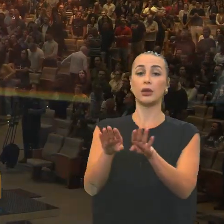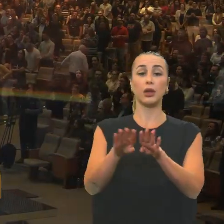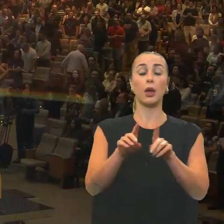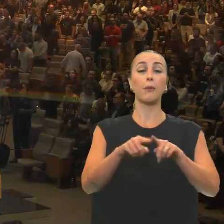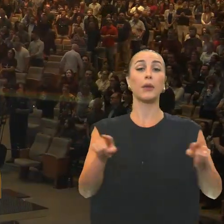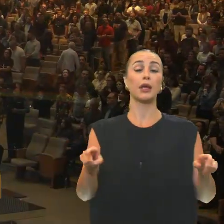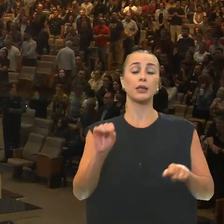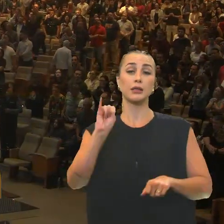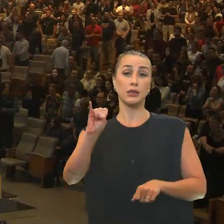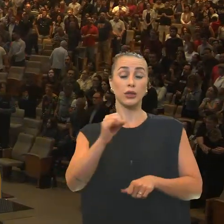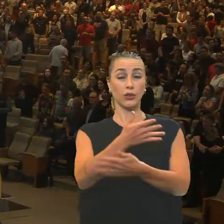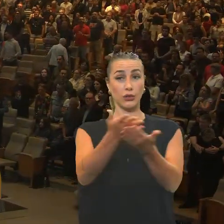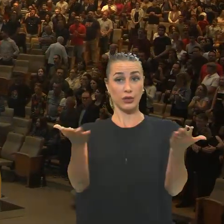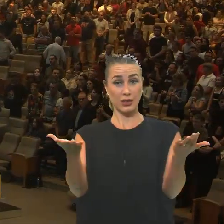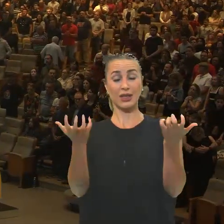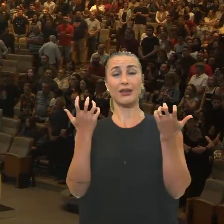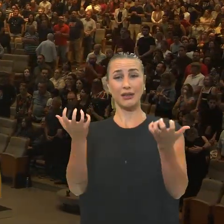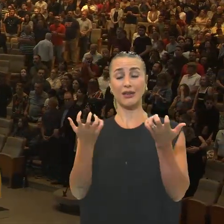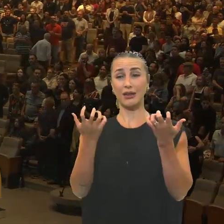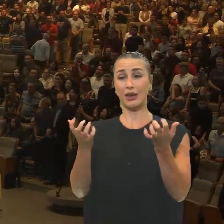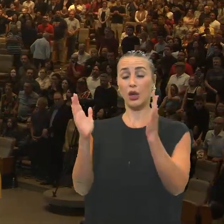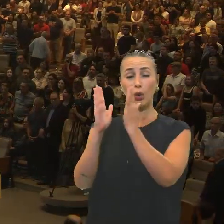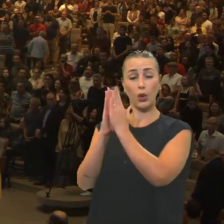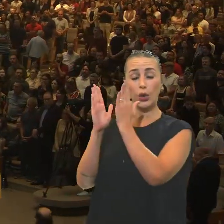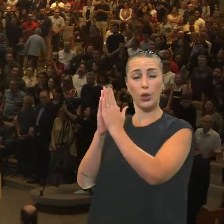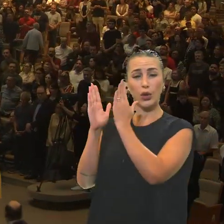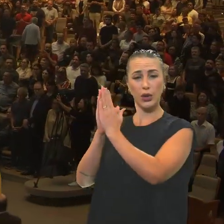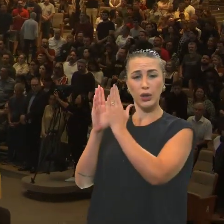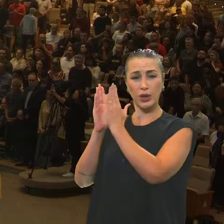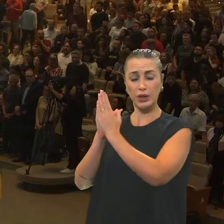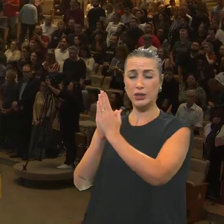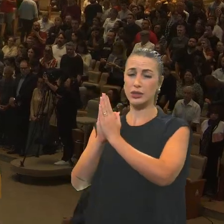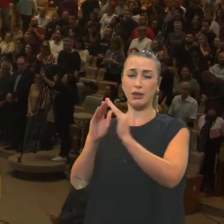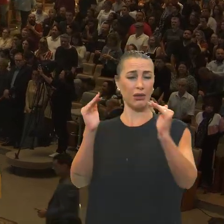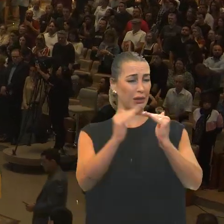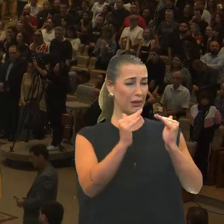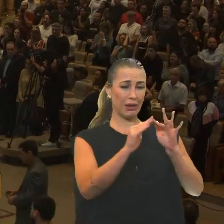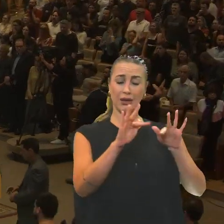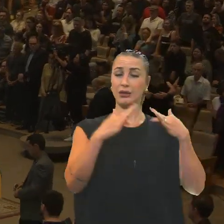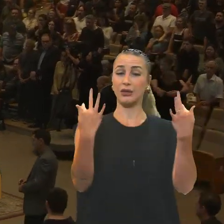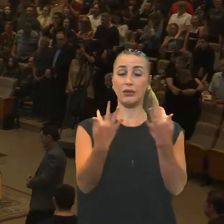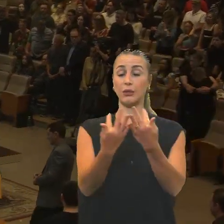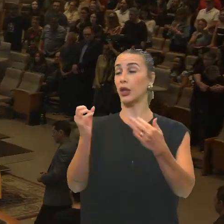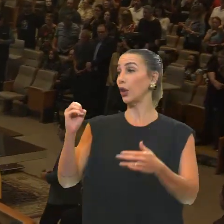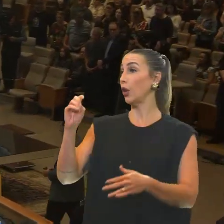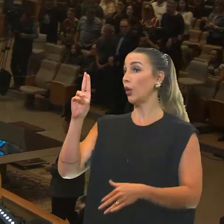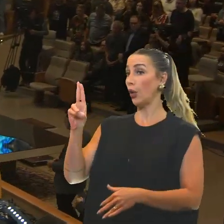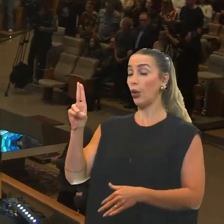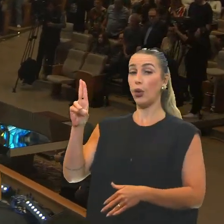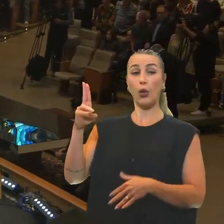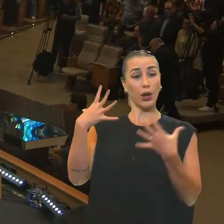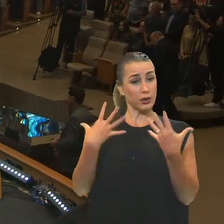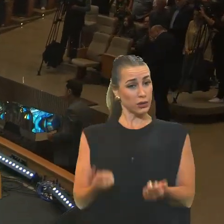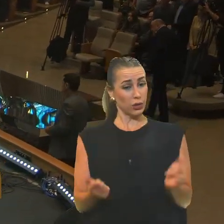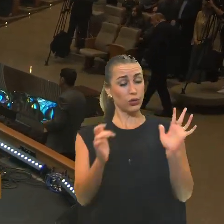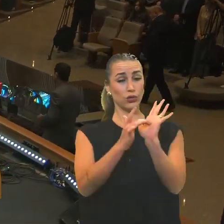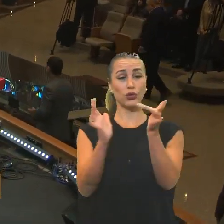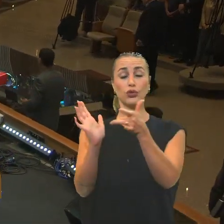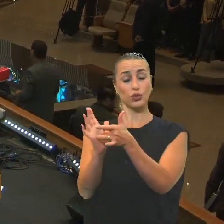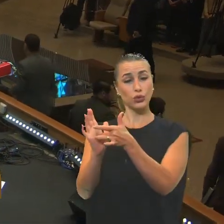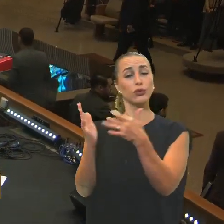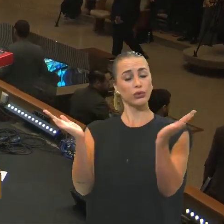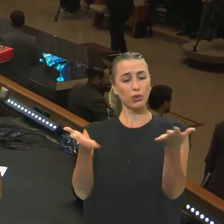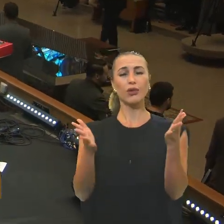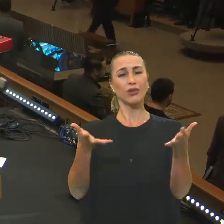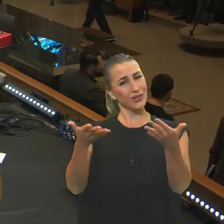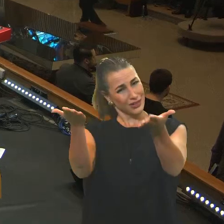tua família, ou se você for uma pessoa que tomou a sua decisão por Jesus hoje, tá? Desce depois aqui, vem para